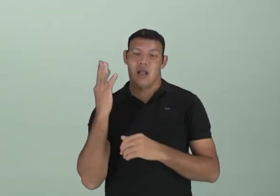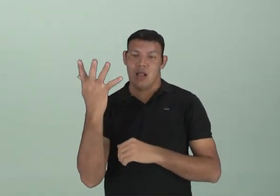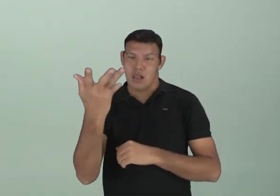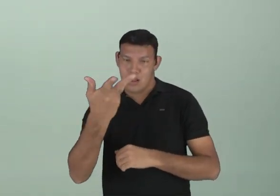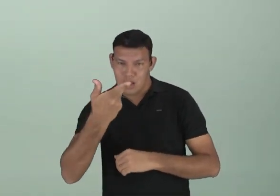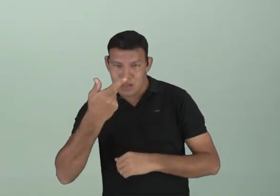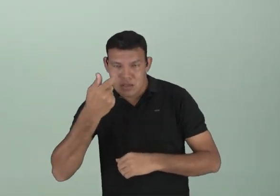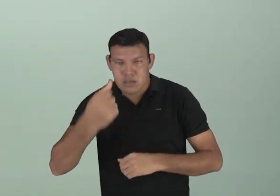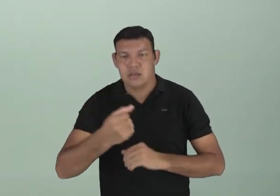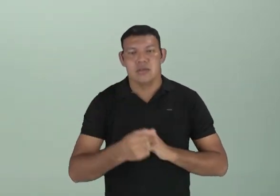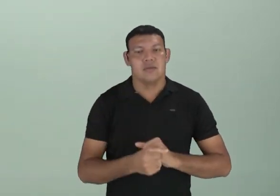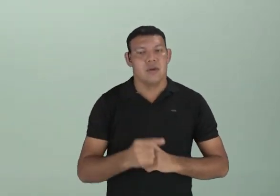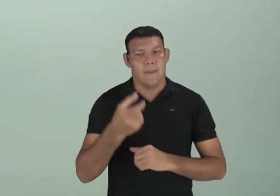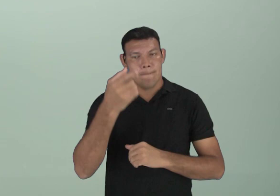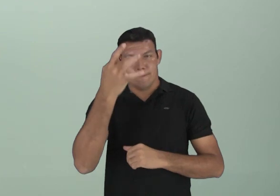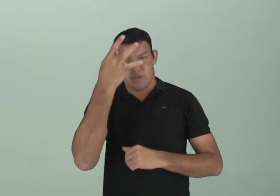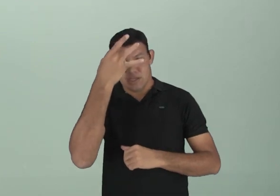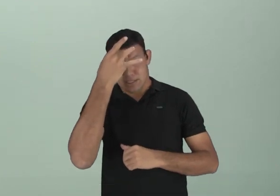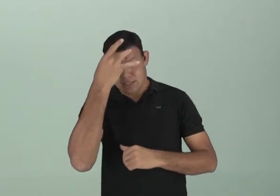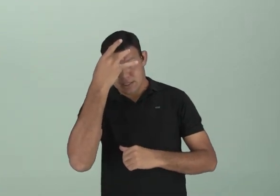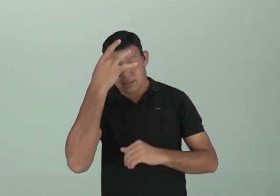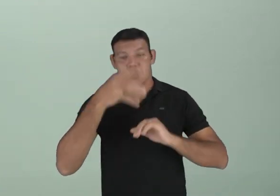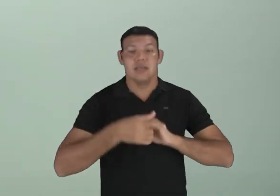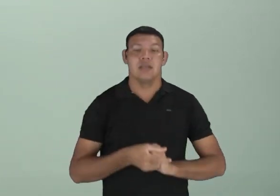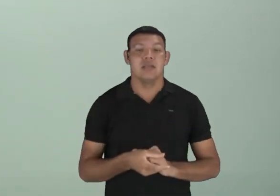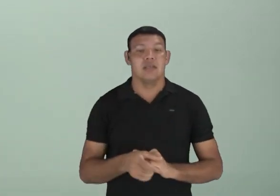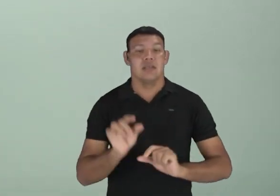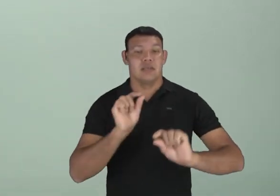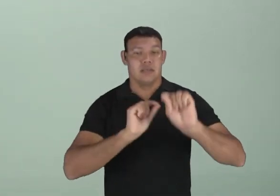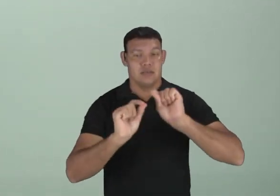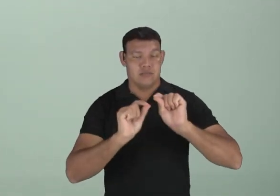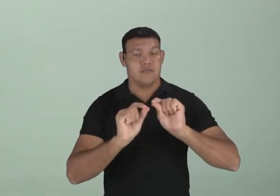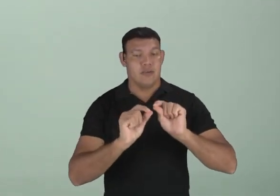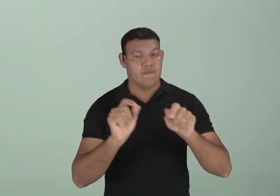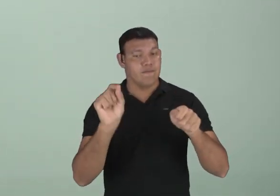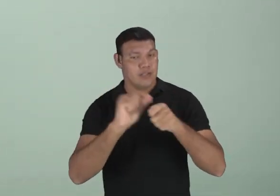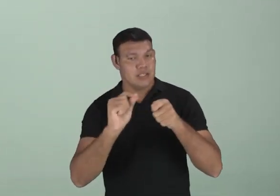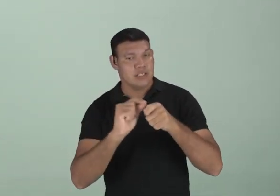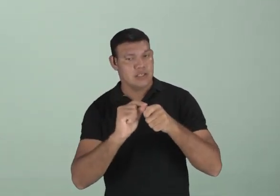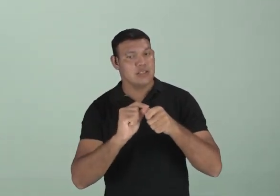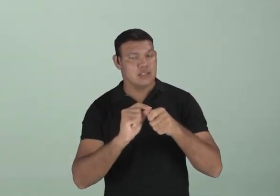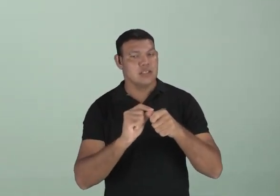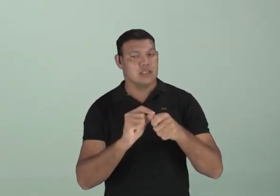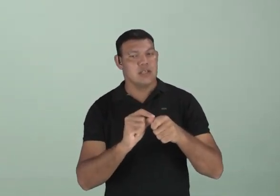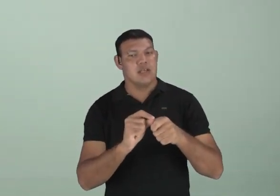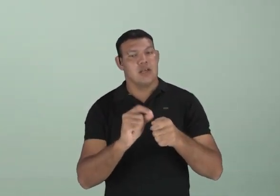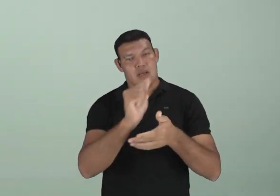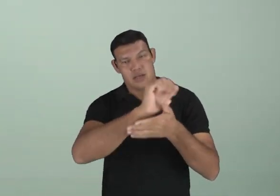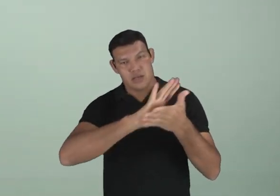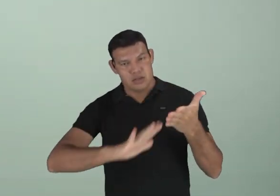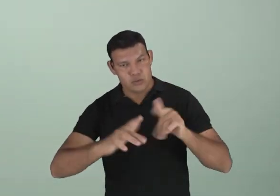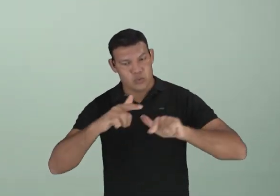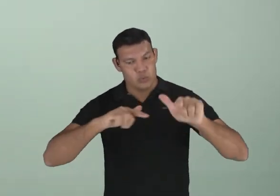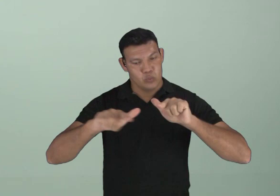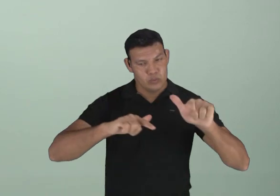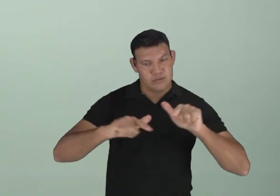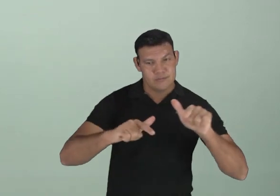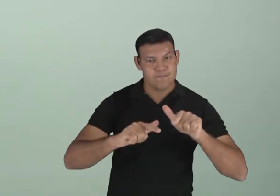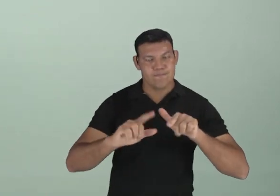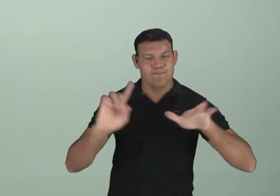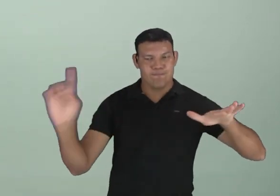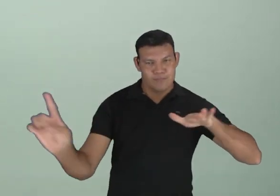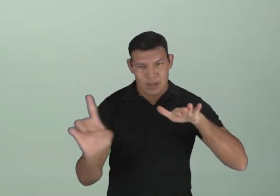as minhas habilidades no que diz respeito à execução de uma determinada tarefa. A minha inserção